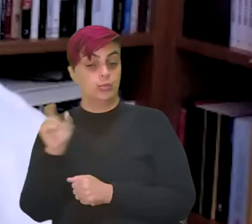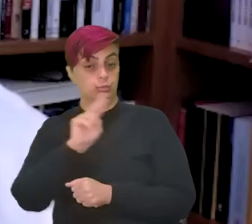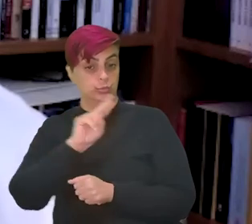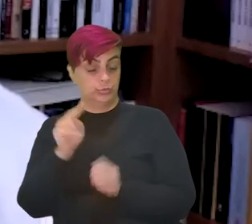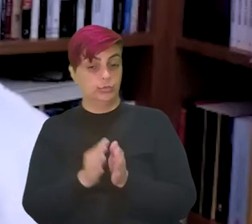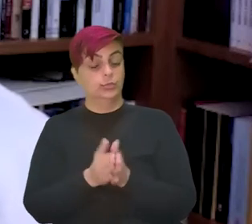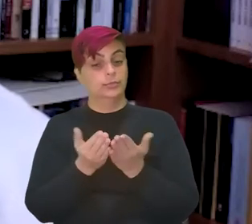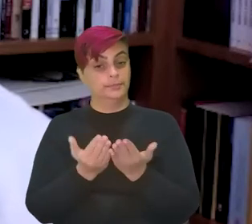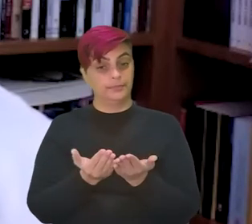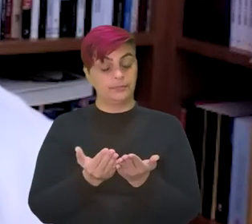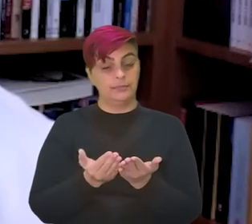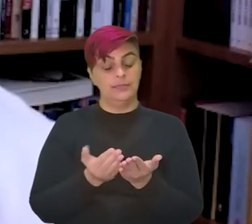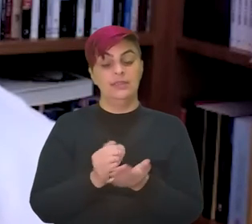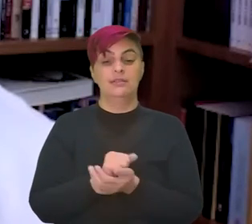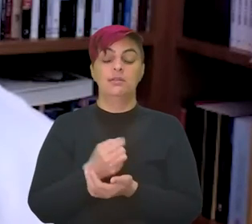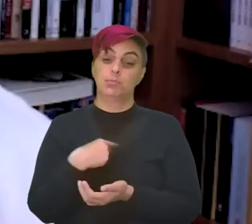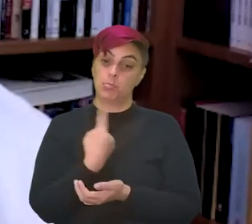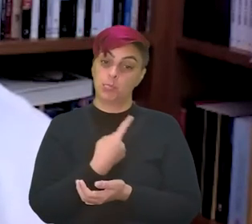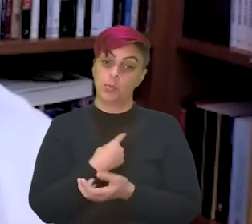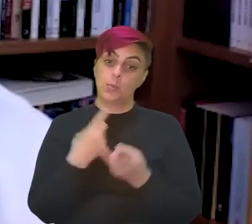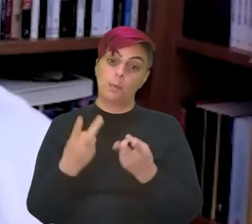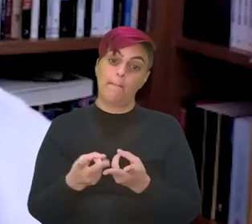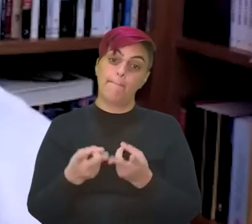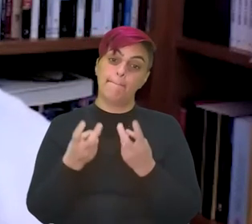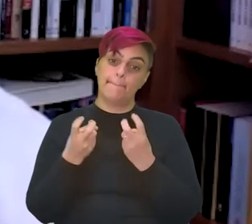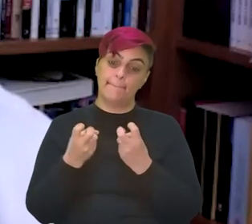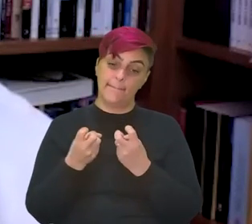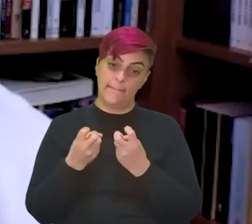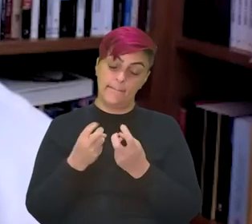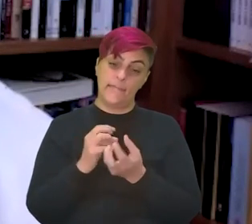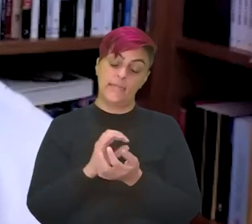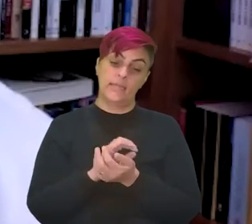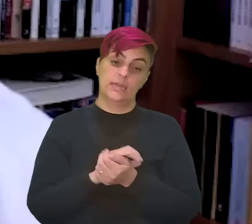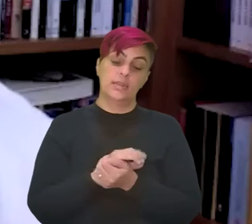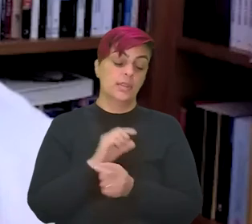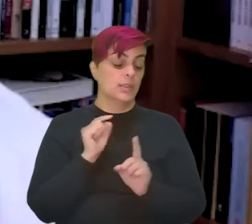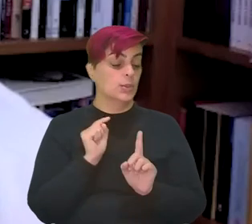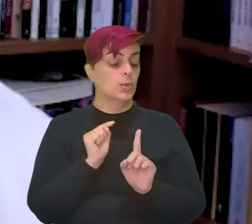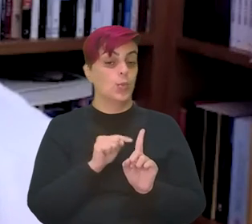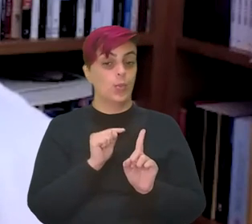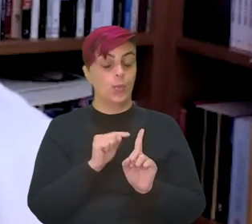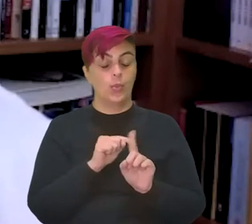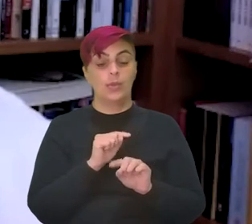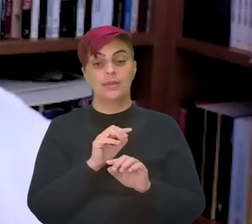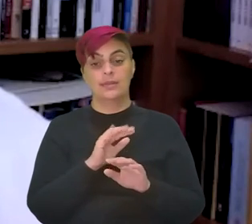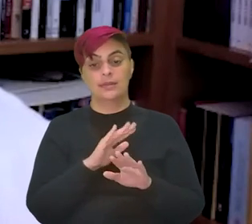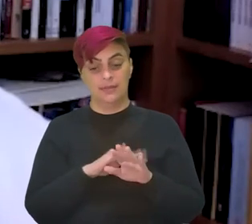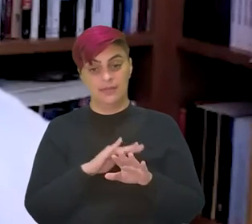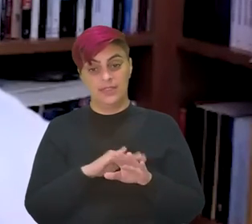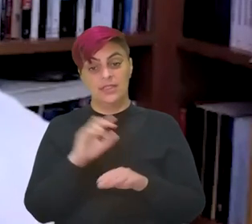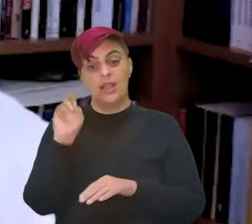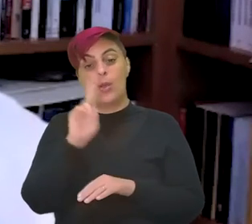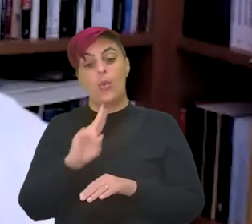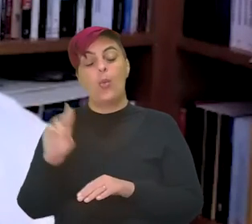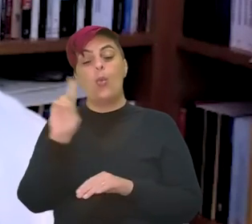títulos do Malinowski, a gente pode ver que ele efetivamente